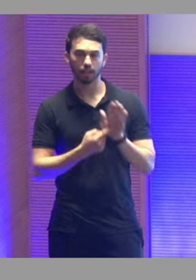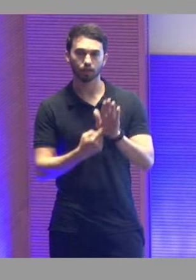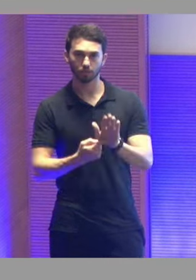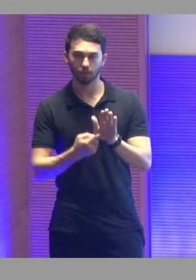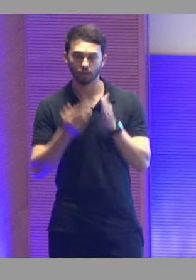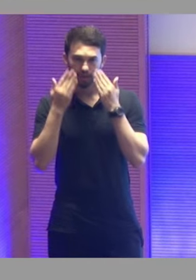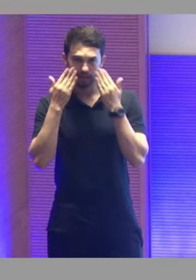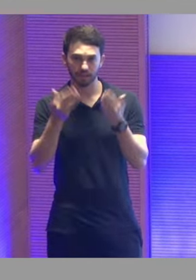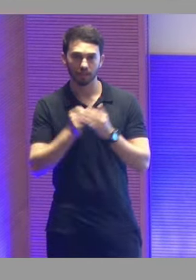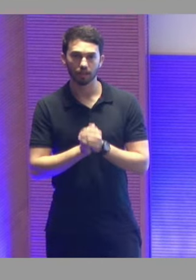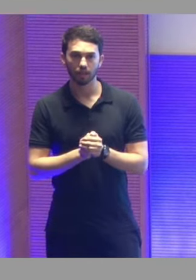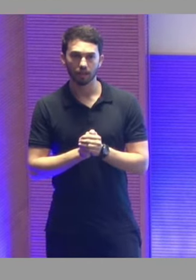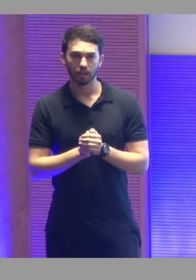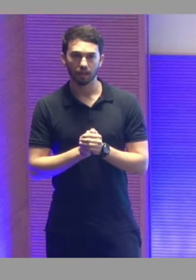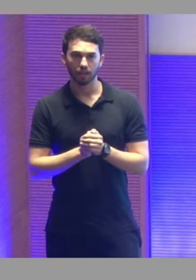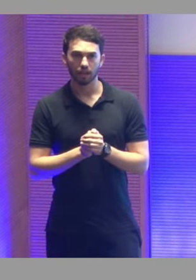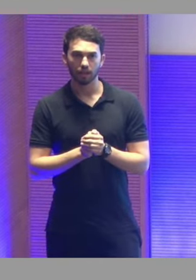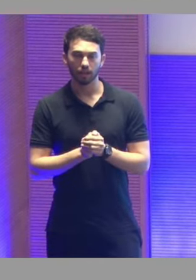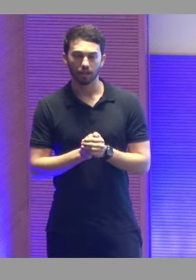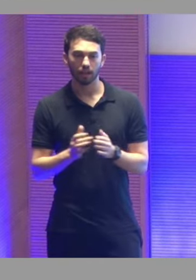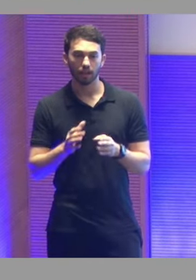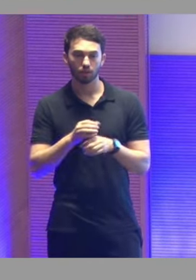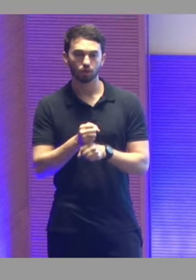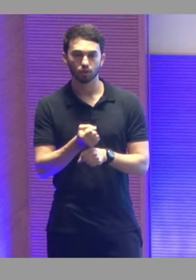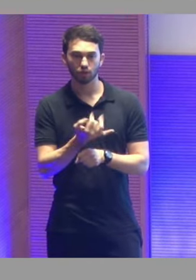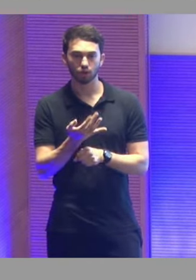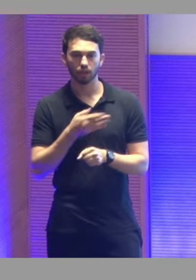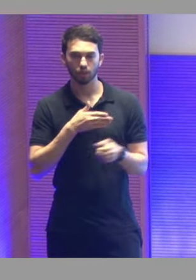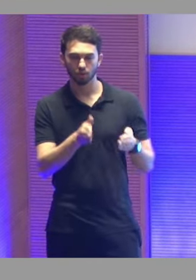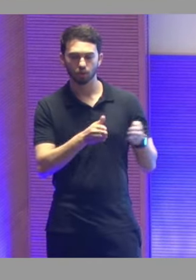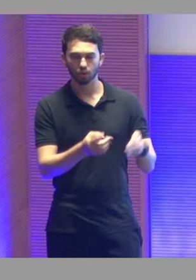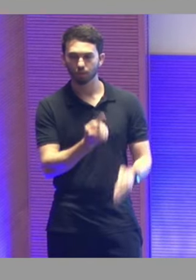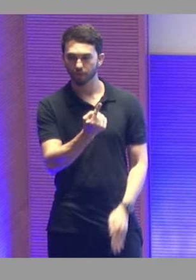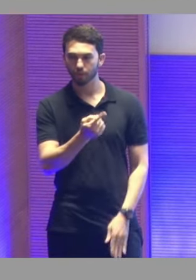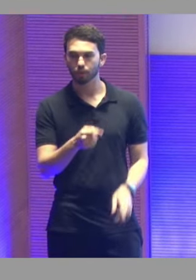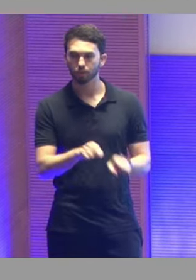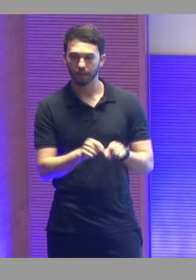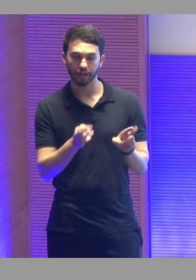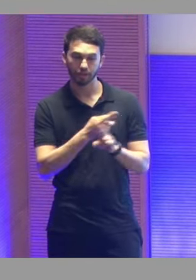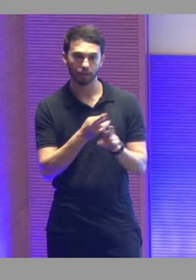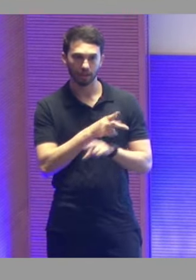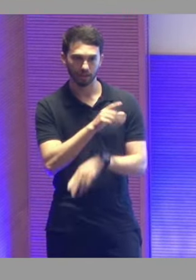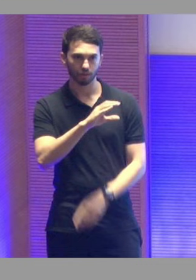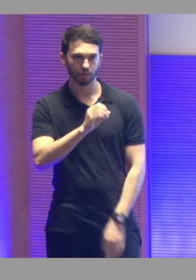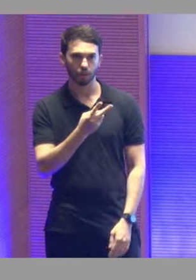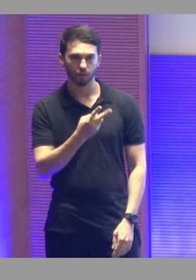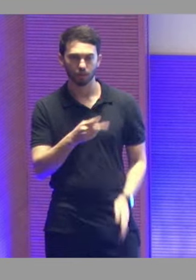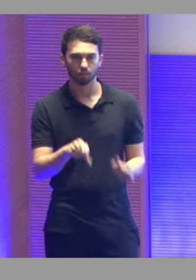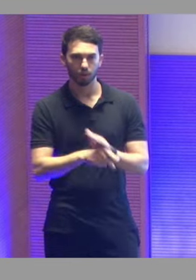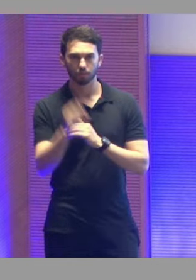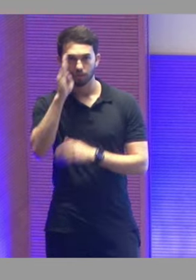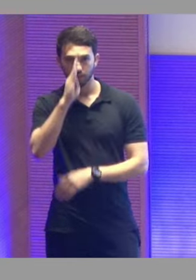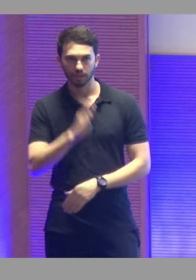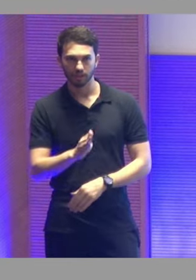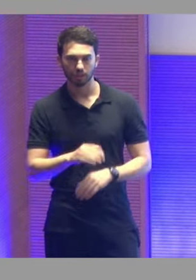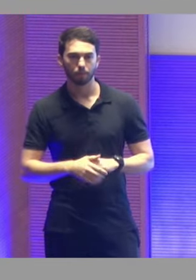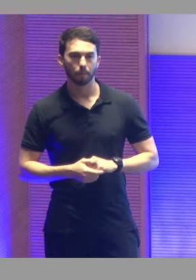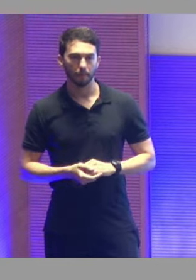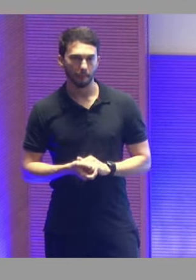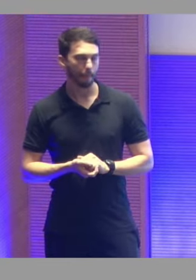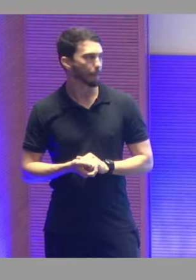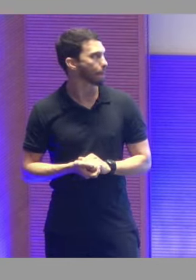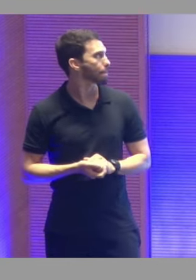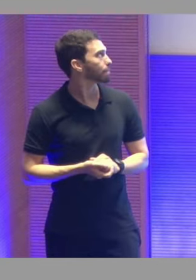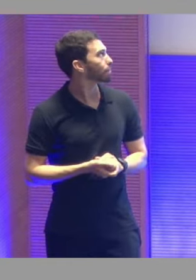retrato da composição da da relevância do escopo um do programa em relação às emissões nacionais